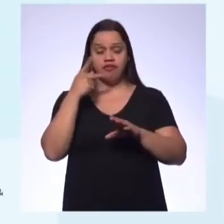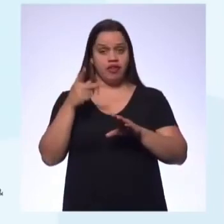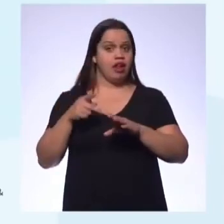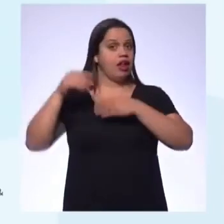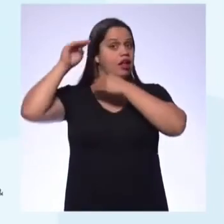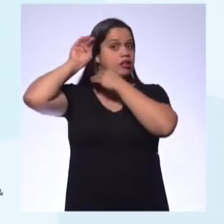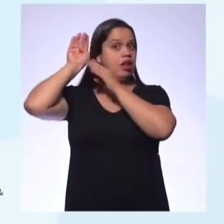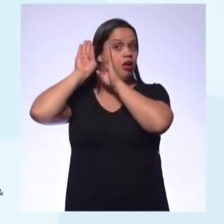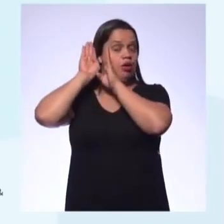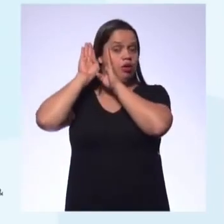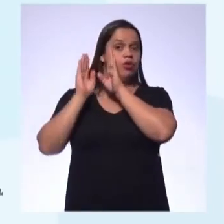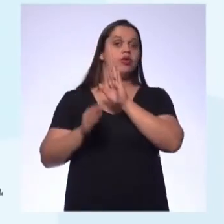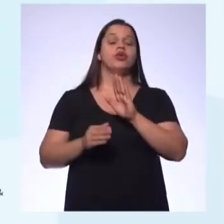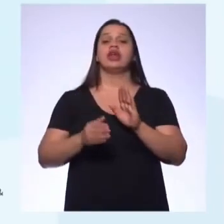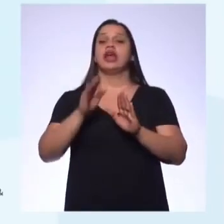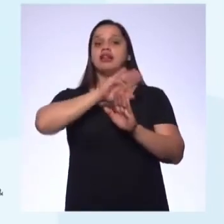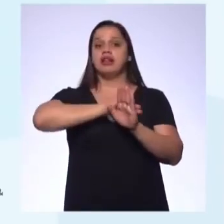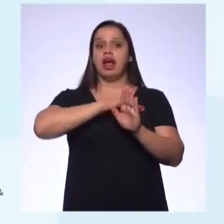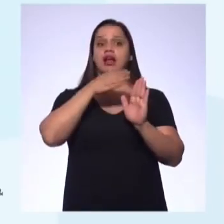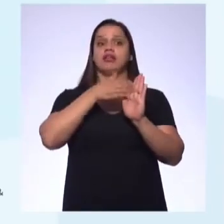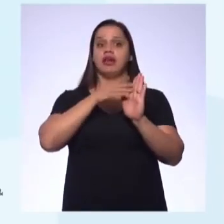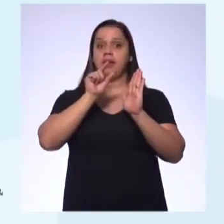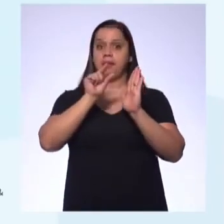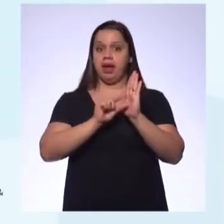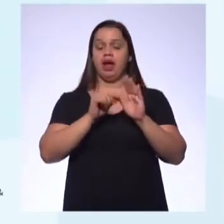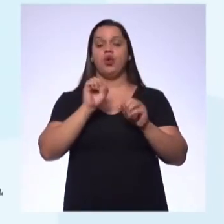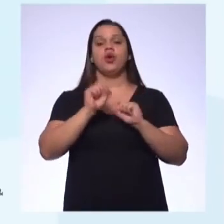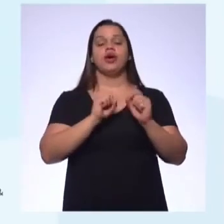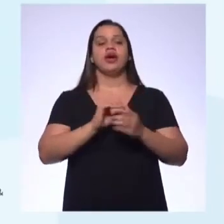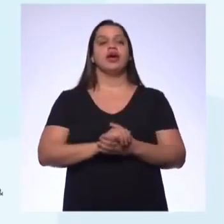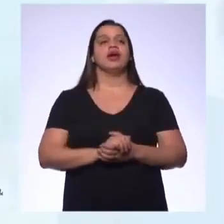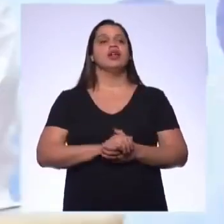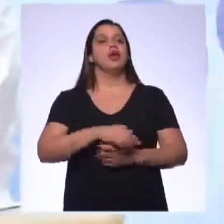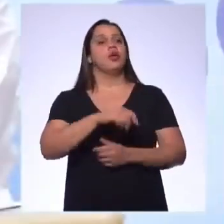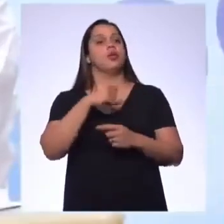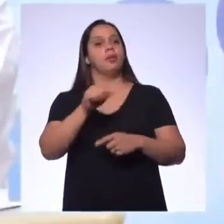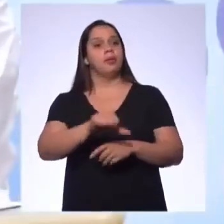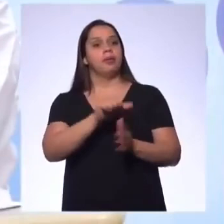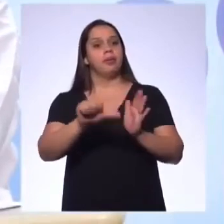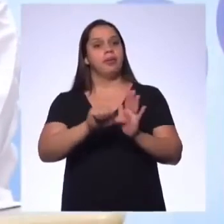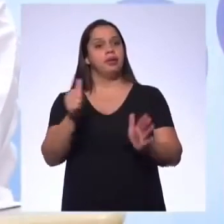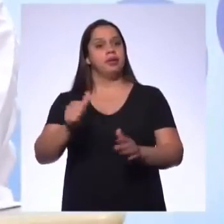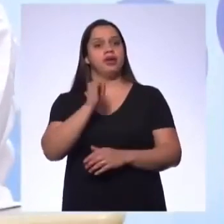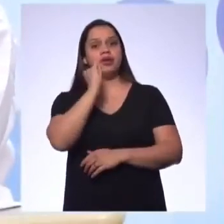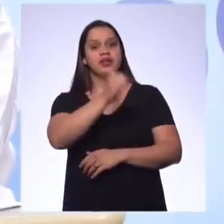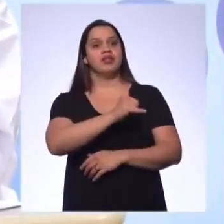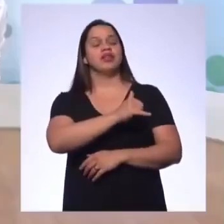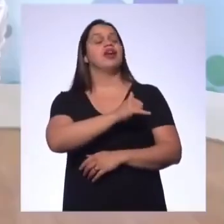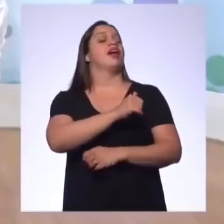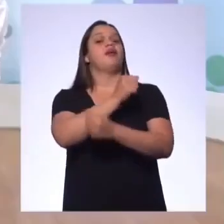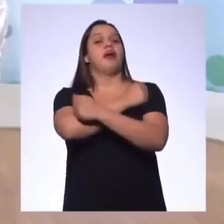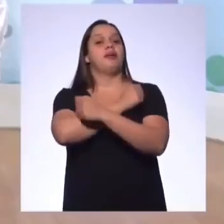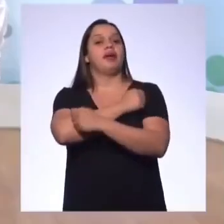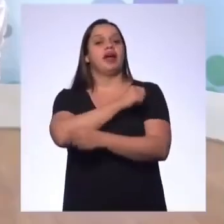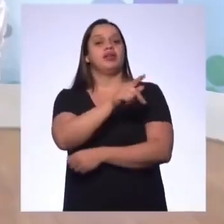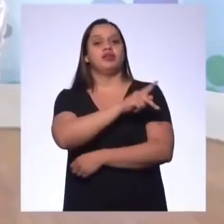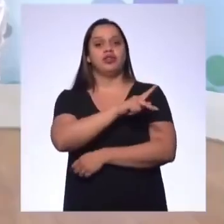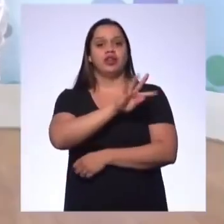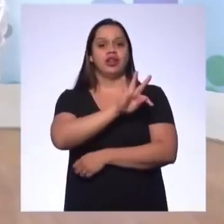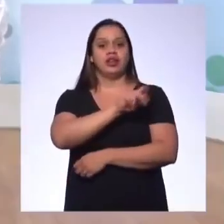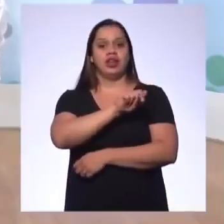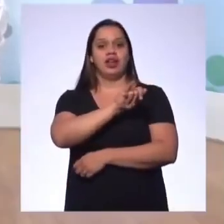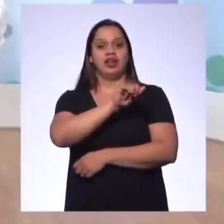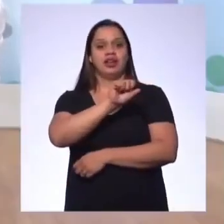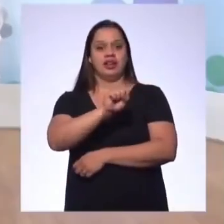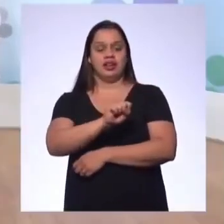né? Primeiro eu quero mandar um abraço aqui para a professora Thaís, que foi minha colega de universidade. Tá Olha aqui que bacana, está aí com a gente.